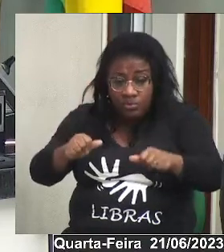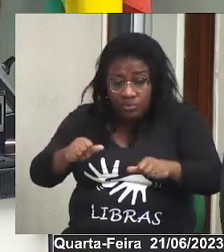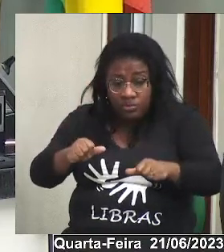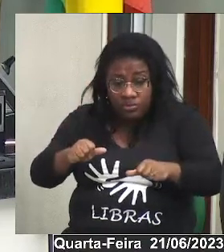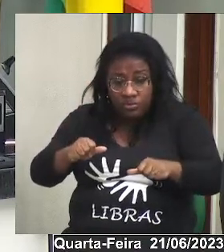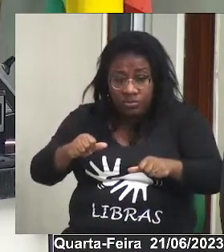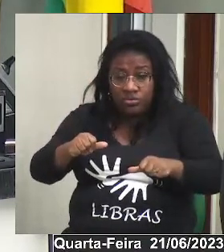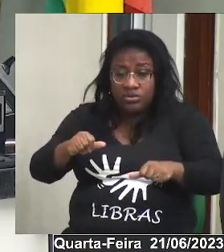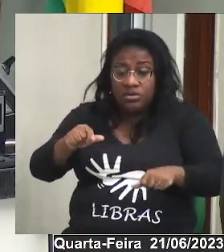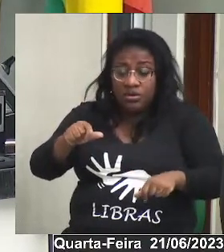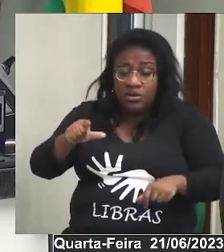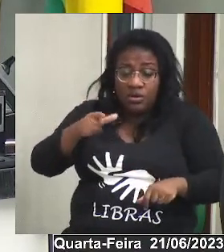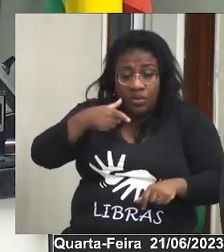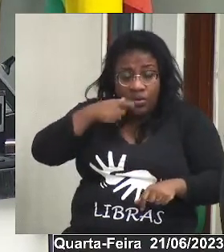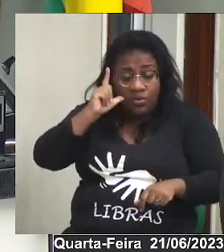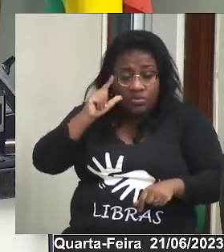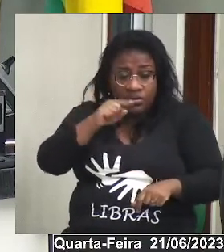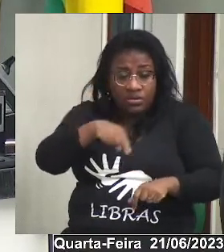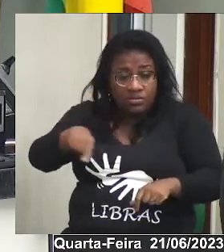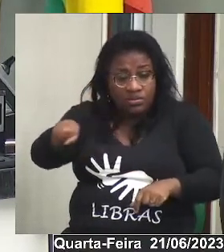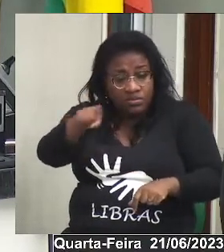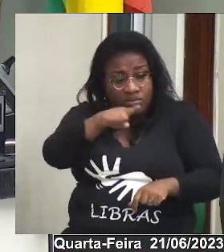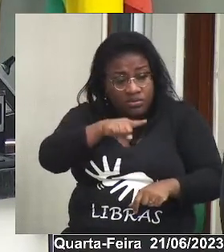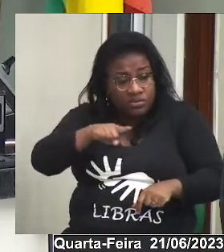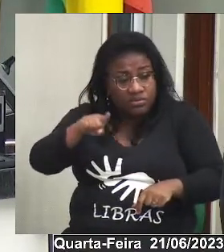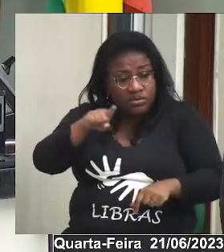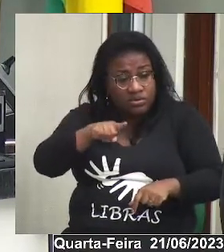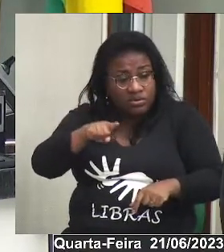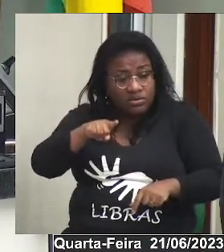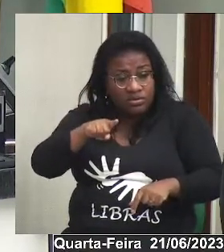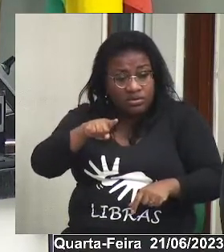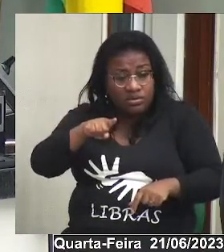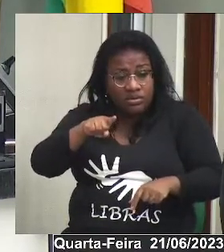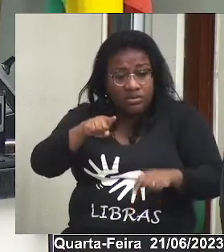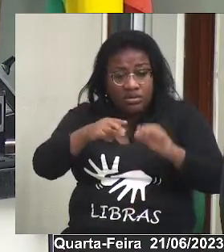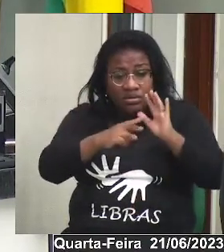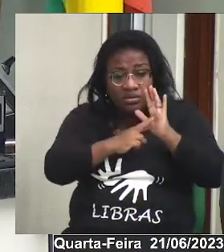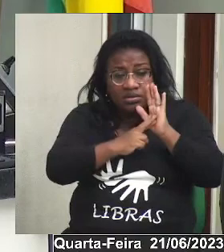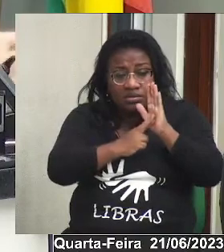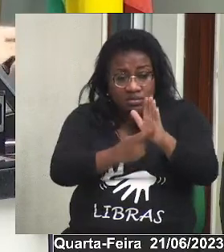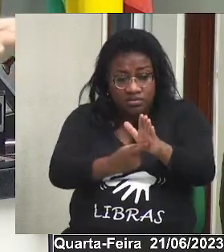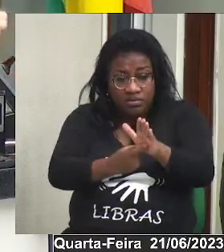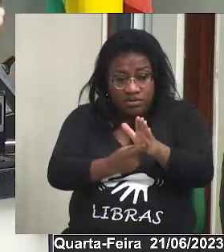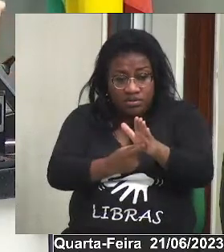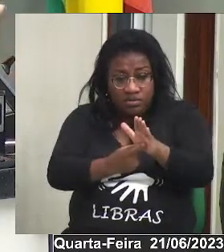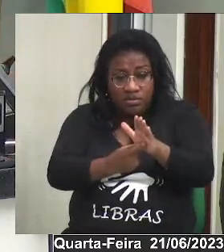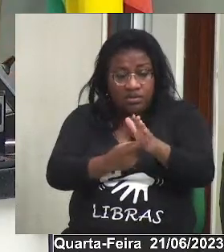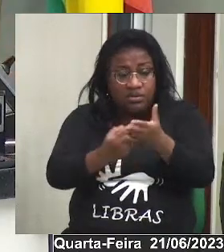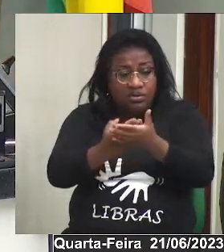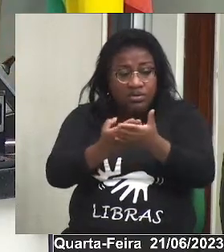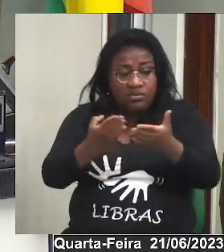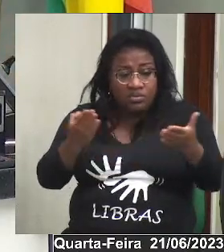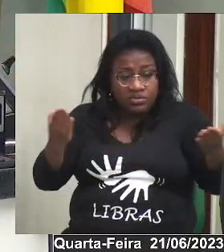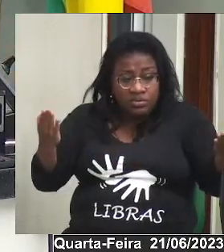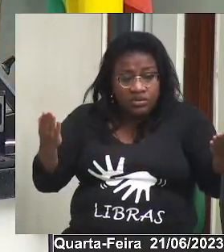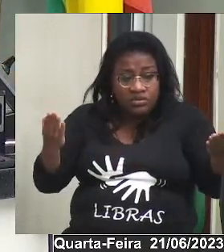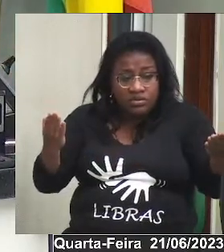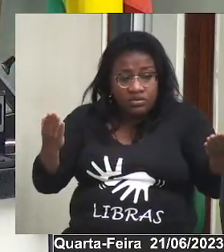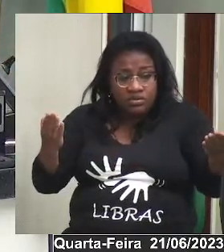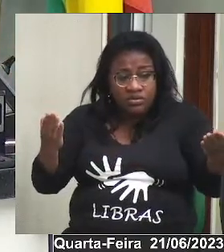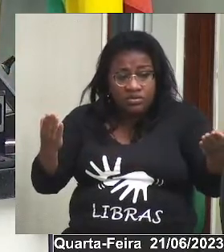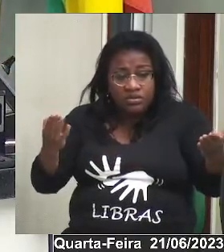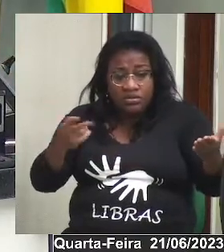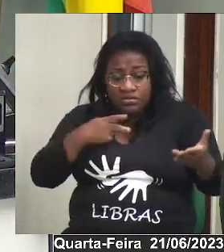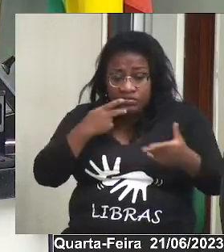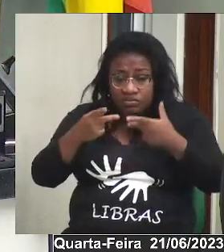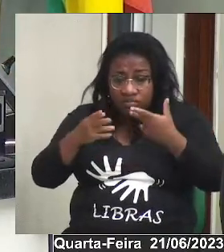estavam alguns de vocês aqui. Agora, se eles estavam lá, porque eles representam vocês, ou não? Então a palavra deles não